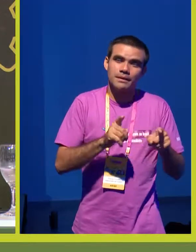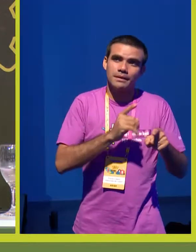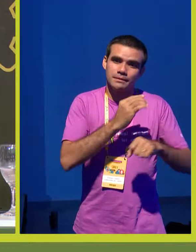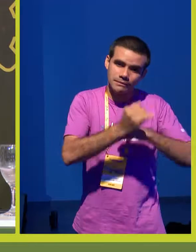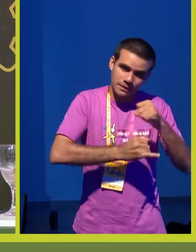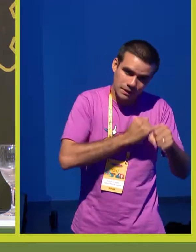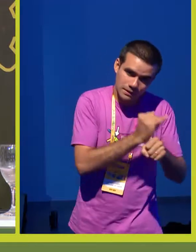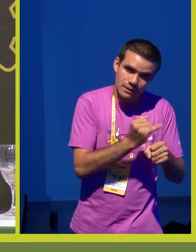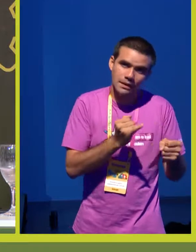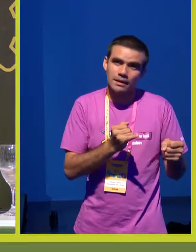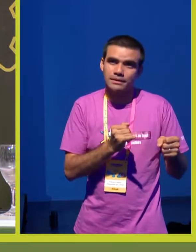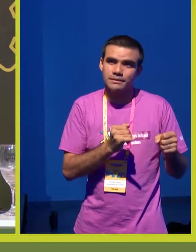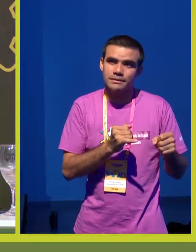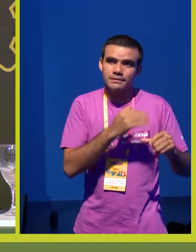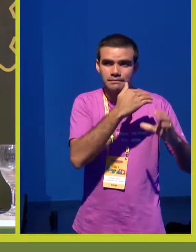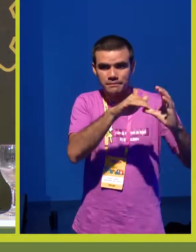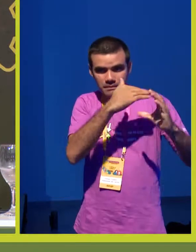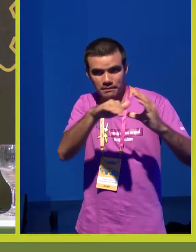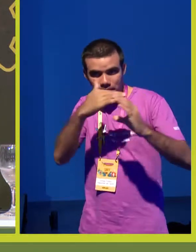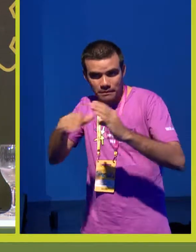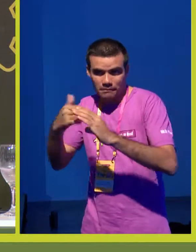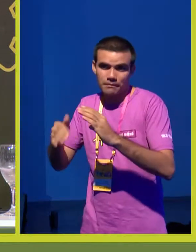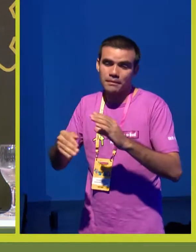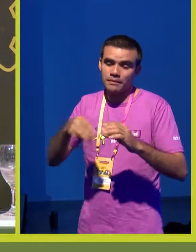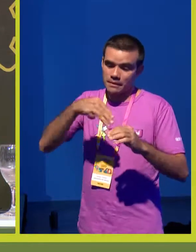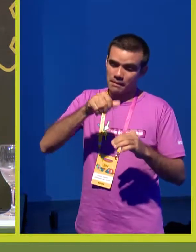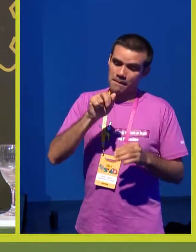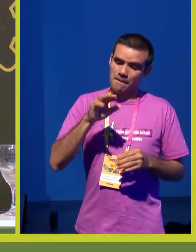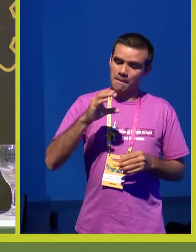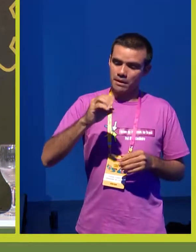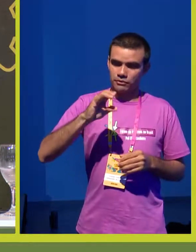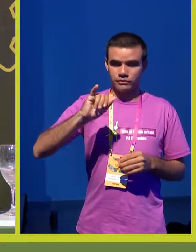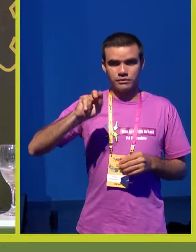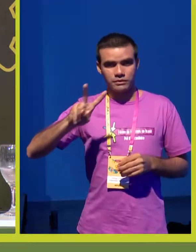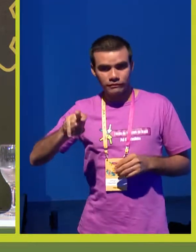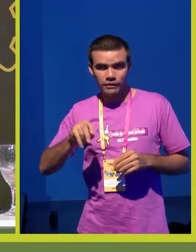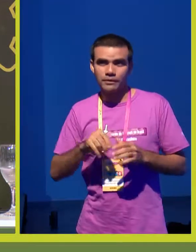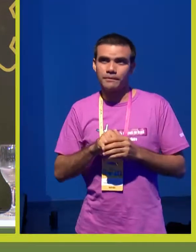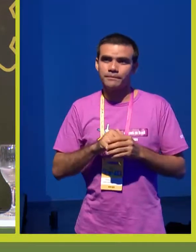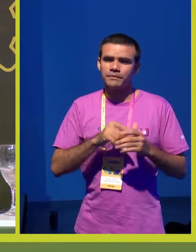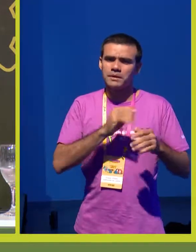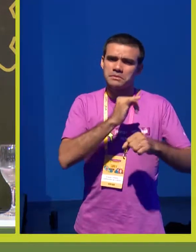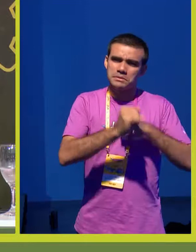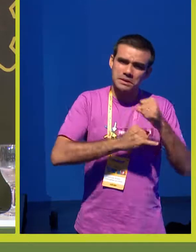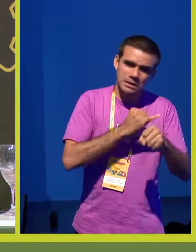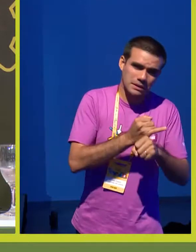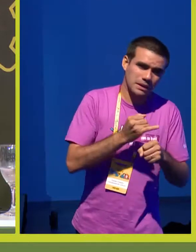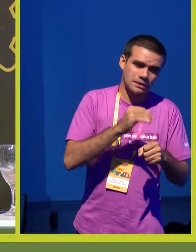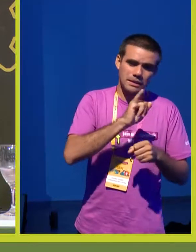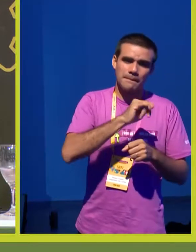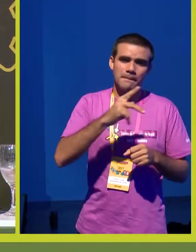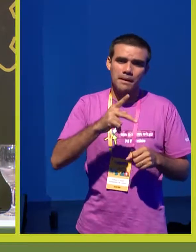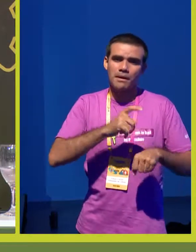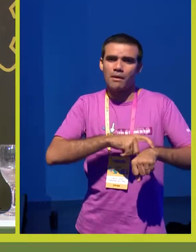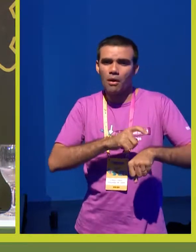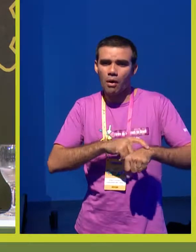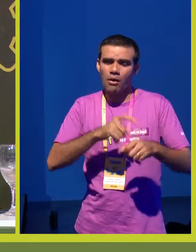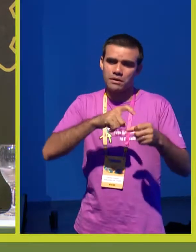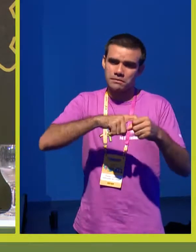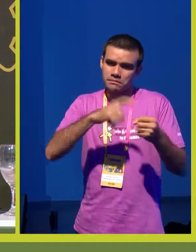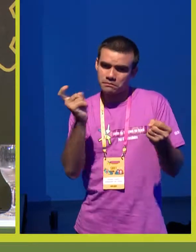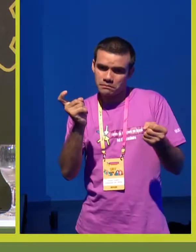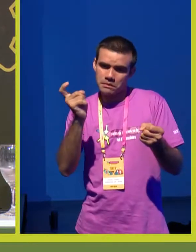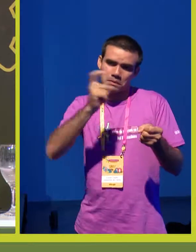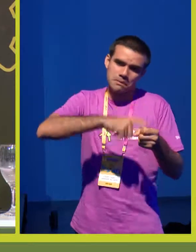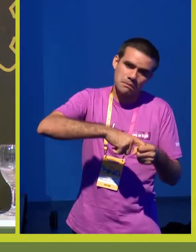conexão e de acesso à aplicação de acordo com o marco civil. Registro de conexão é o IP, a hora que se conectou e se desconectou.